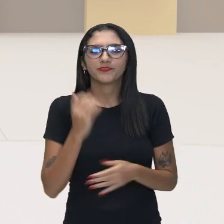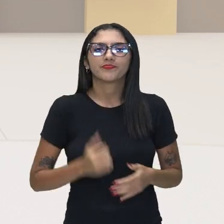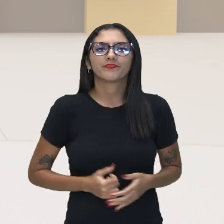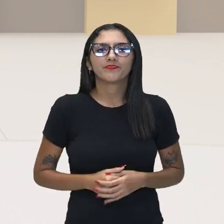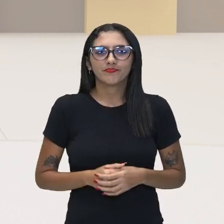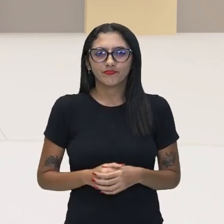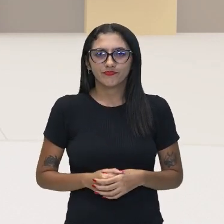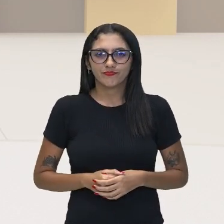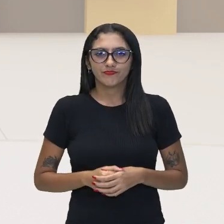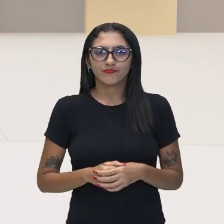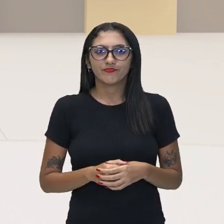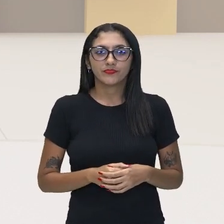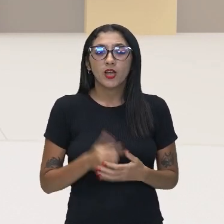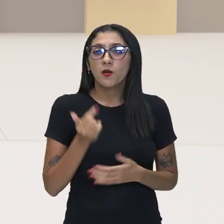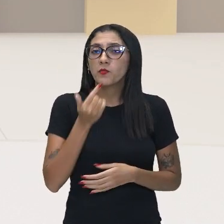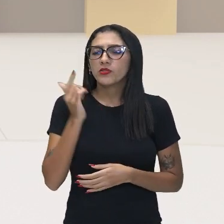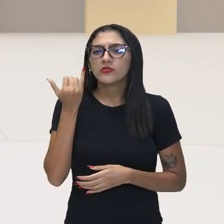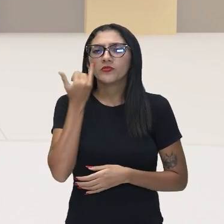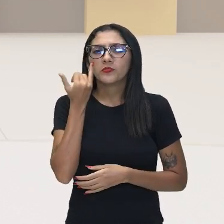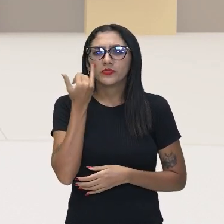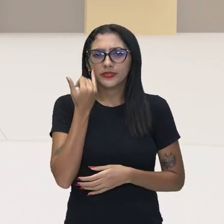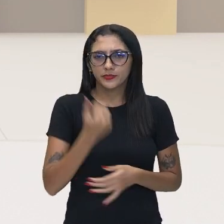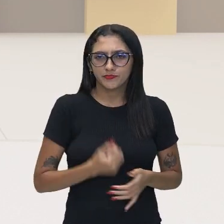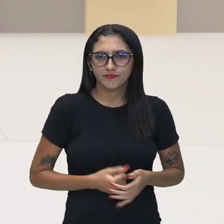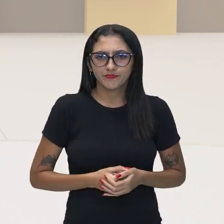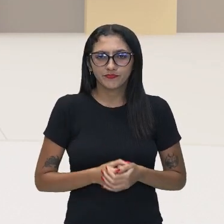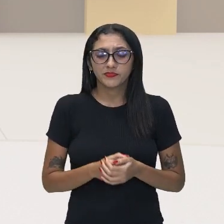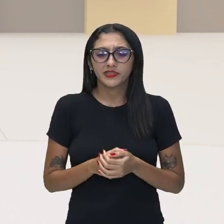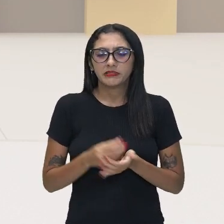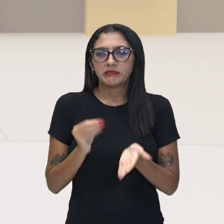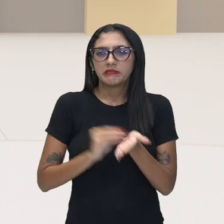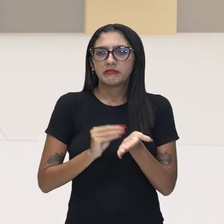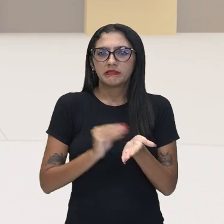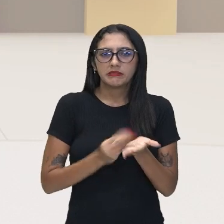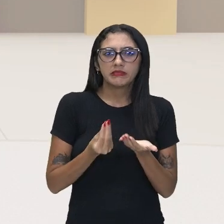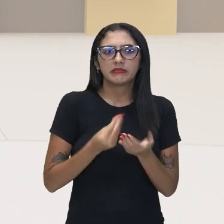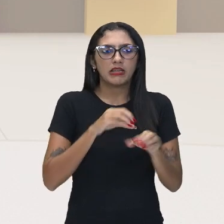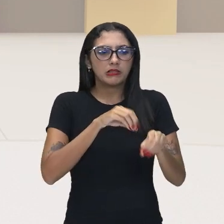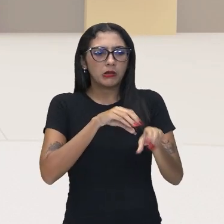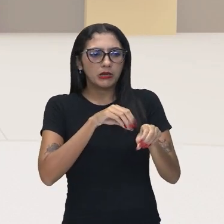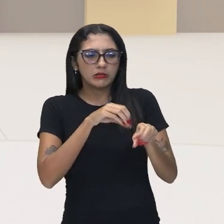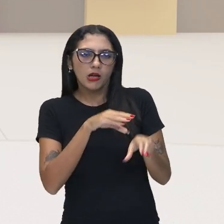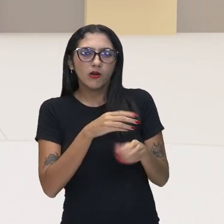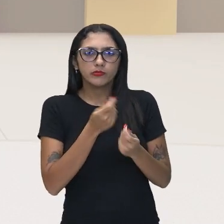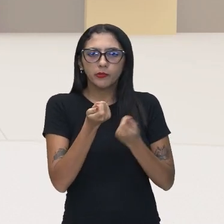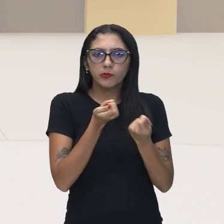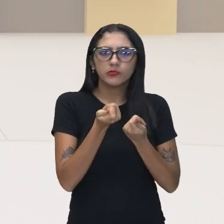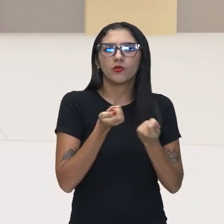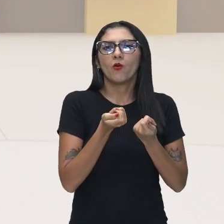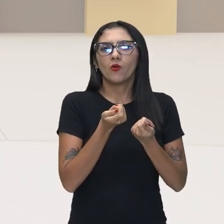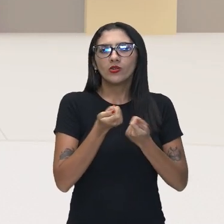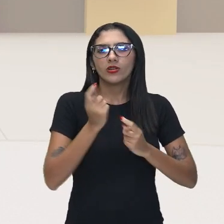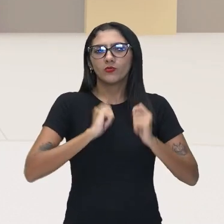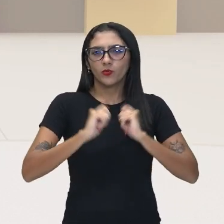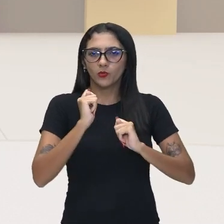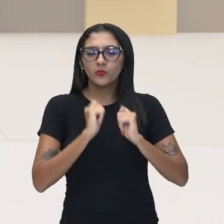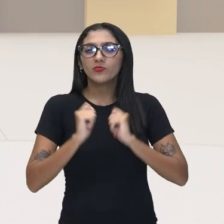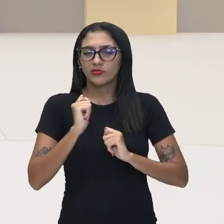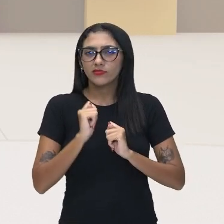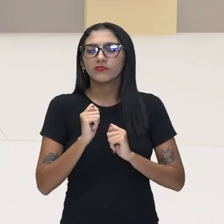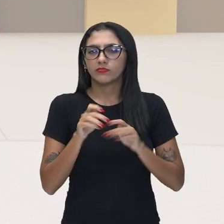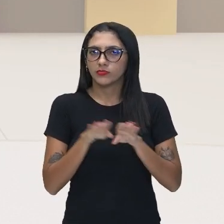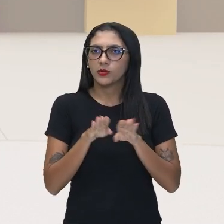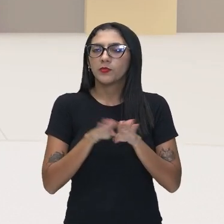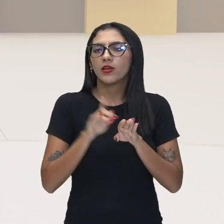aí da nossa manchete aí, né? Falta de educação financeira também é um dos motivos para o endividamento brasileiro. Então,